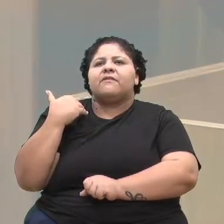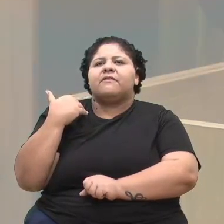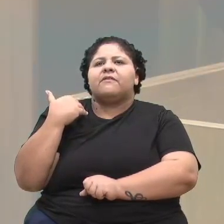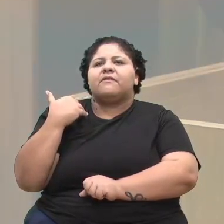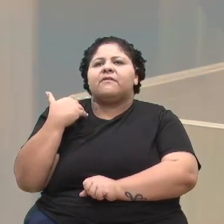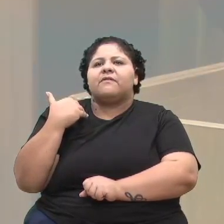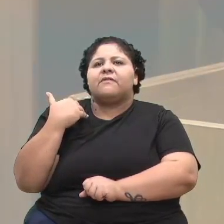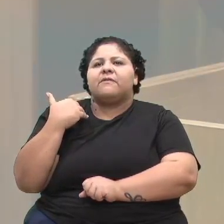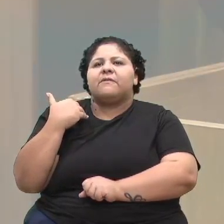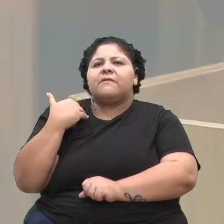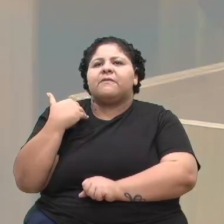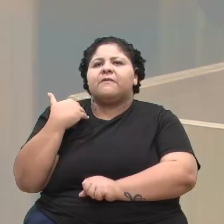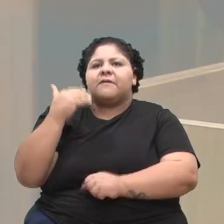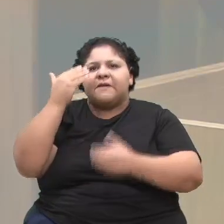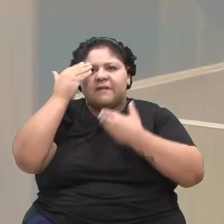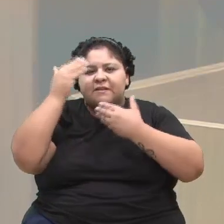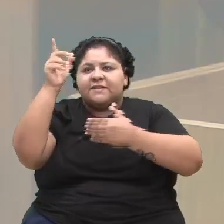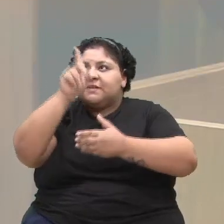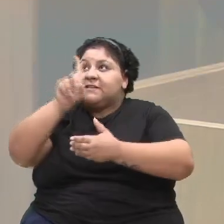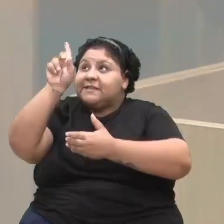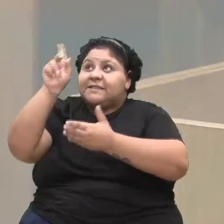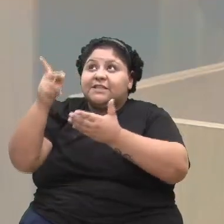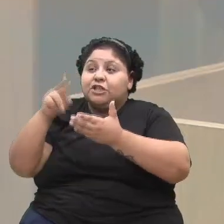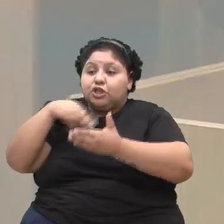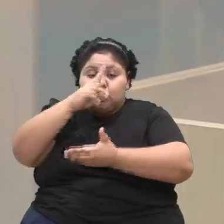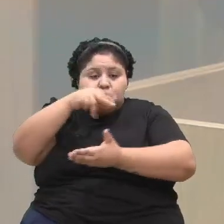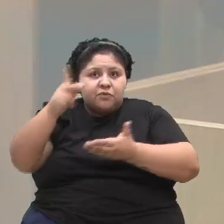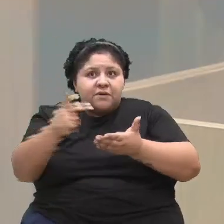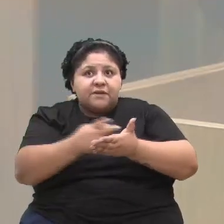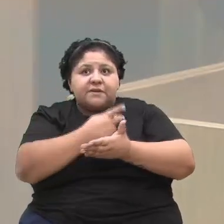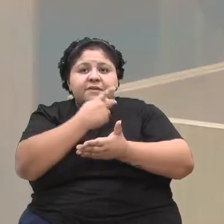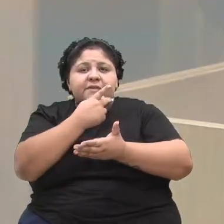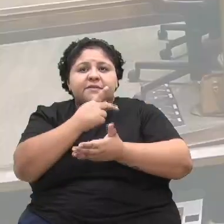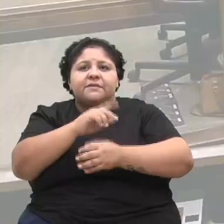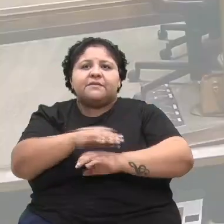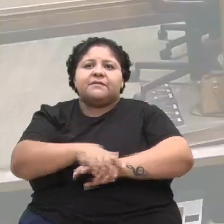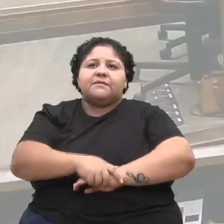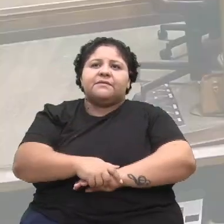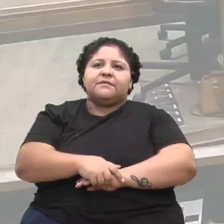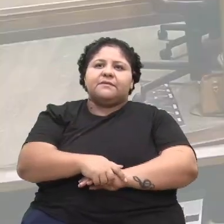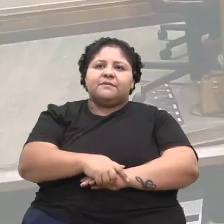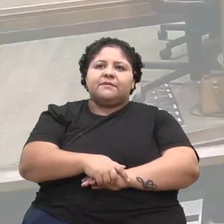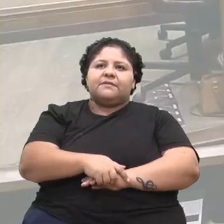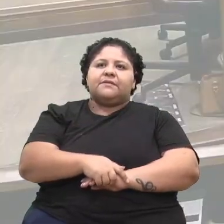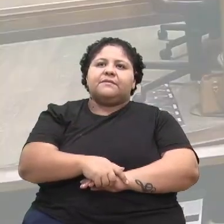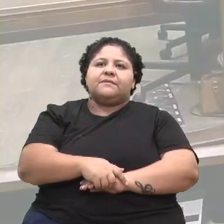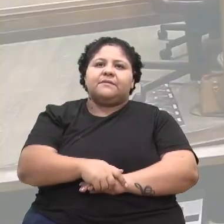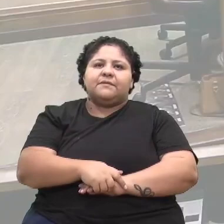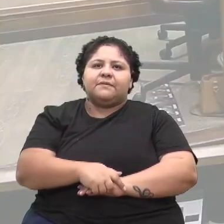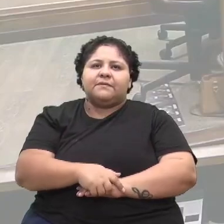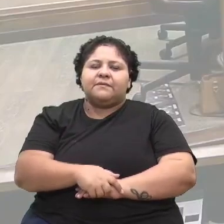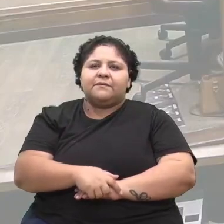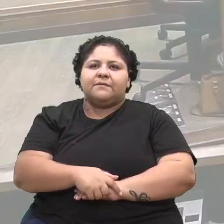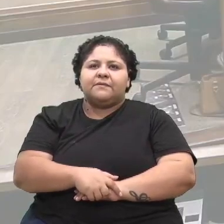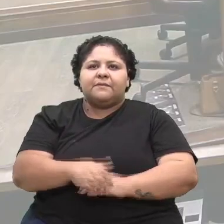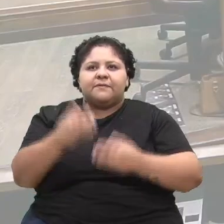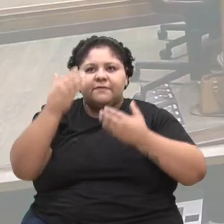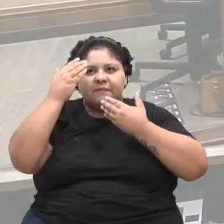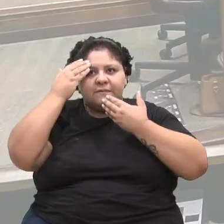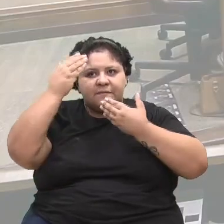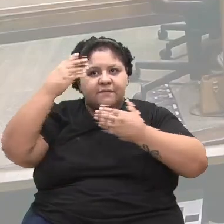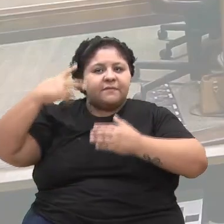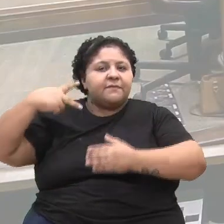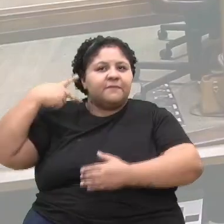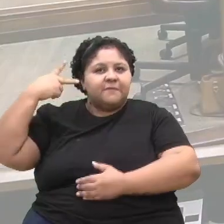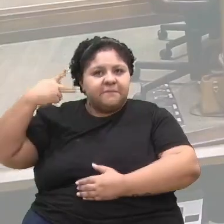para alguém. Uma parte, vereadora. Pode. Então, primeiro, Fiuza. Obrigado, vereadora